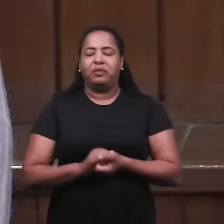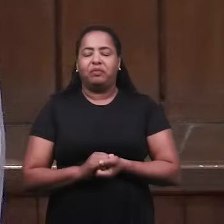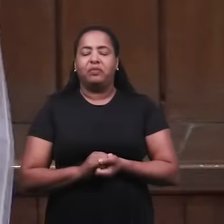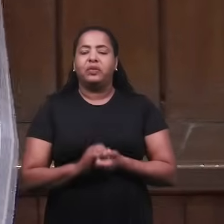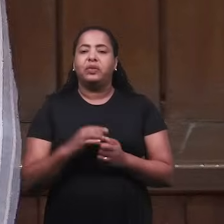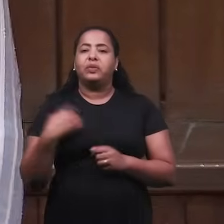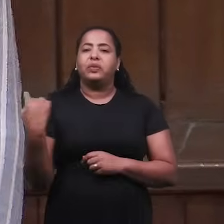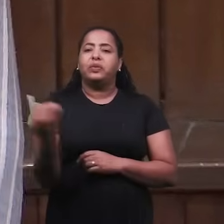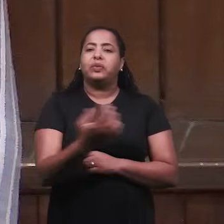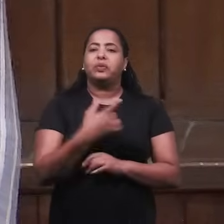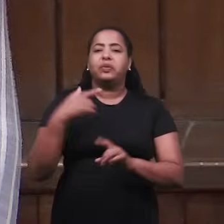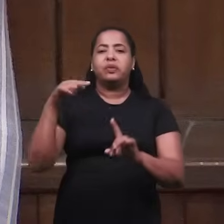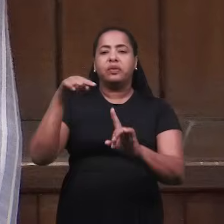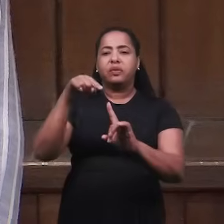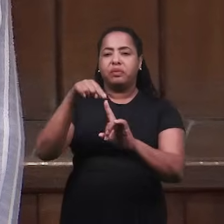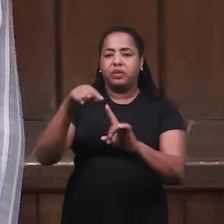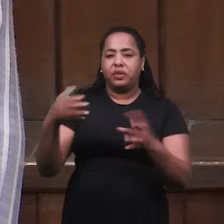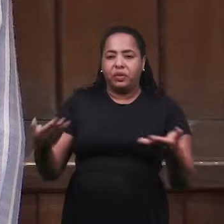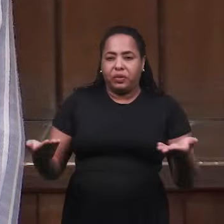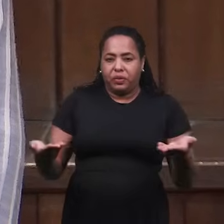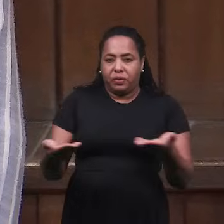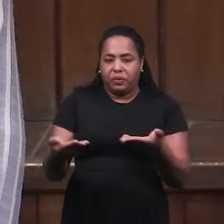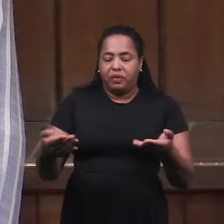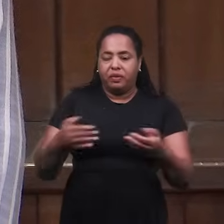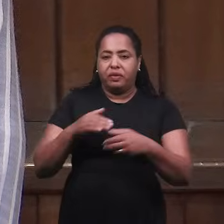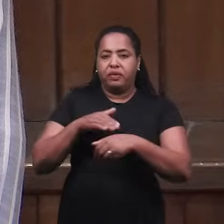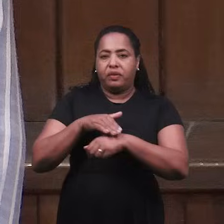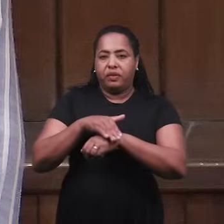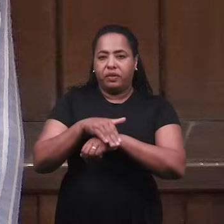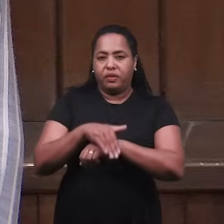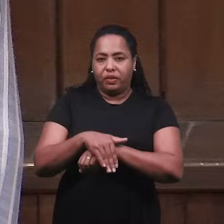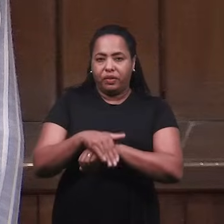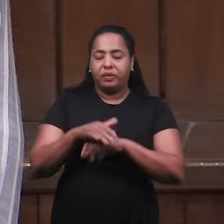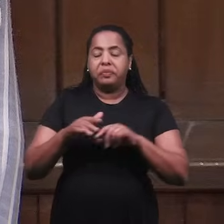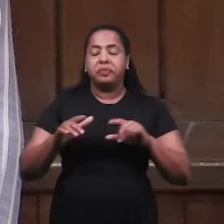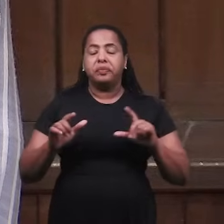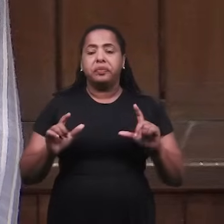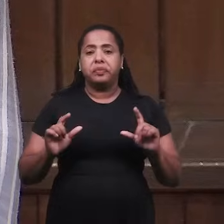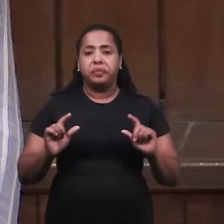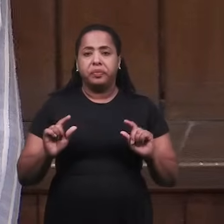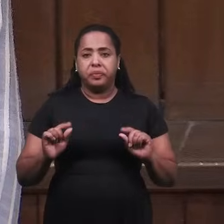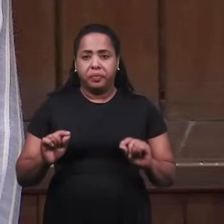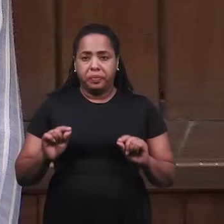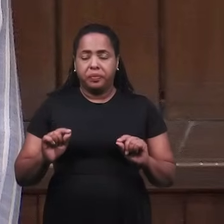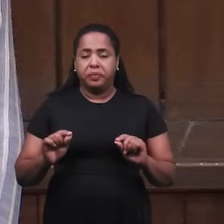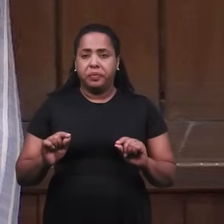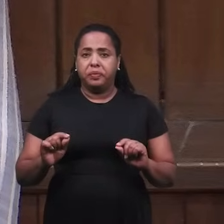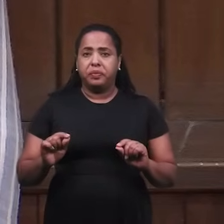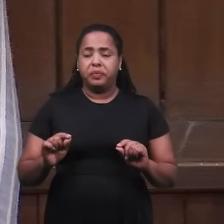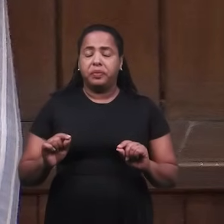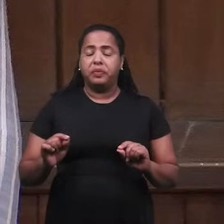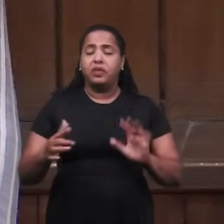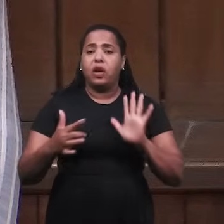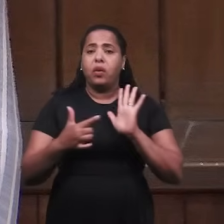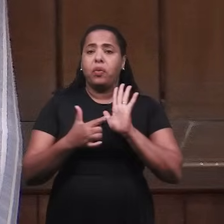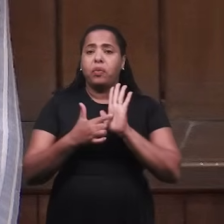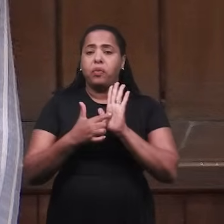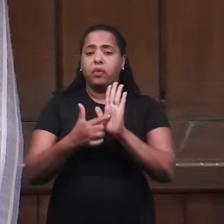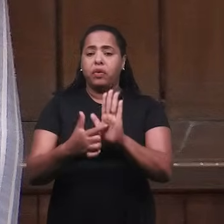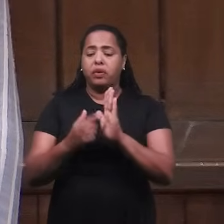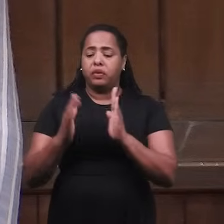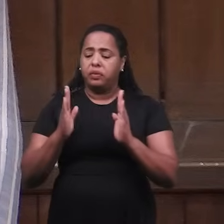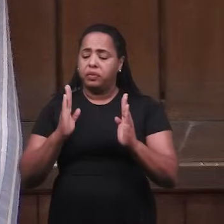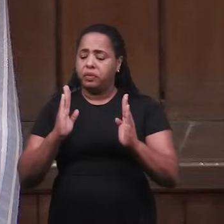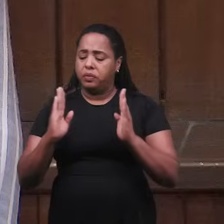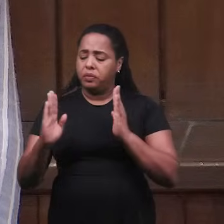propósito aqui nesta noite é falarmos sobre o